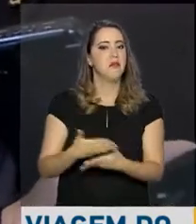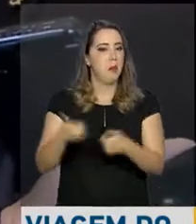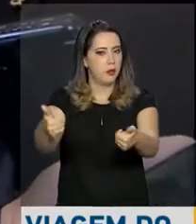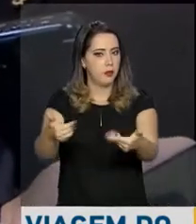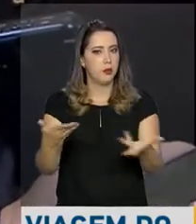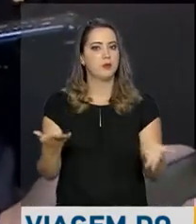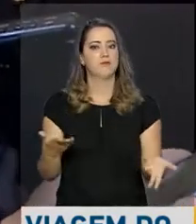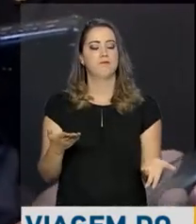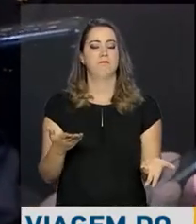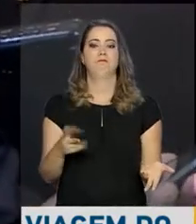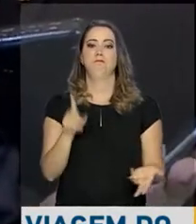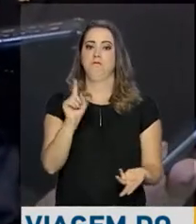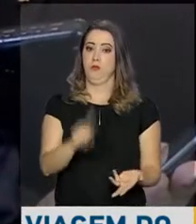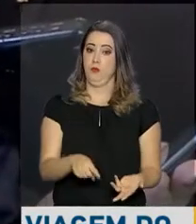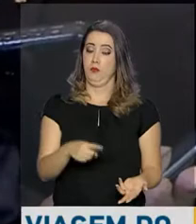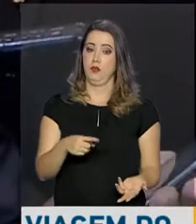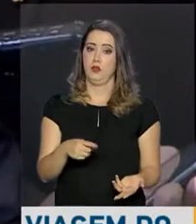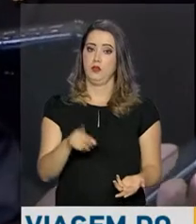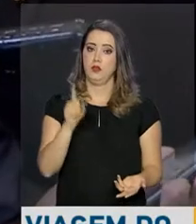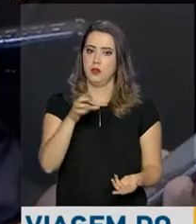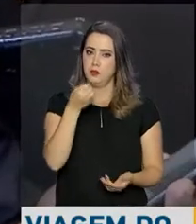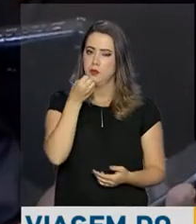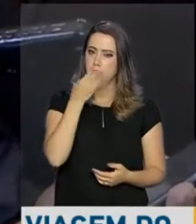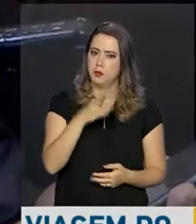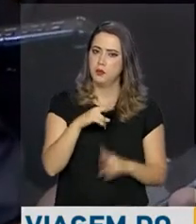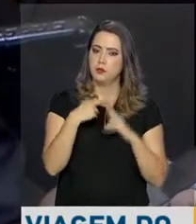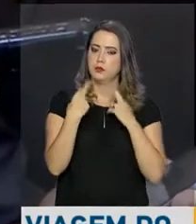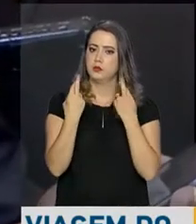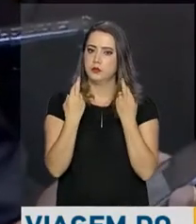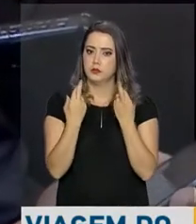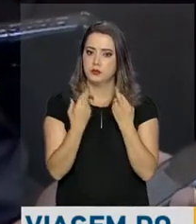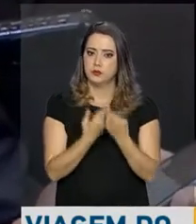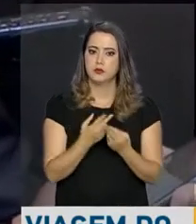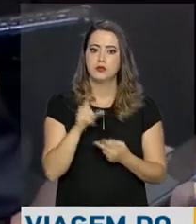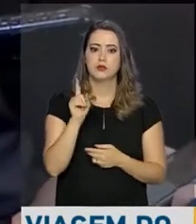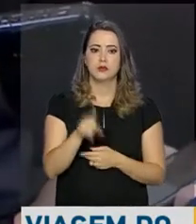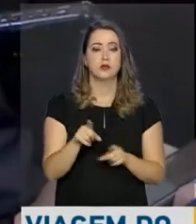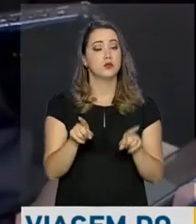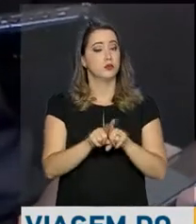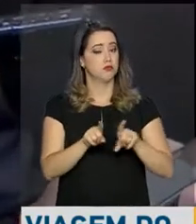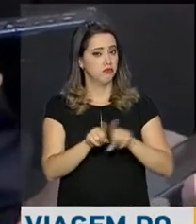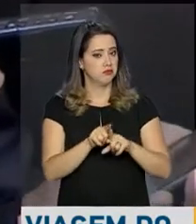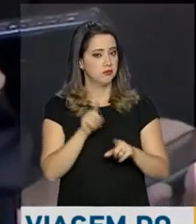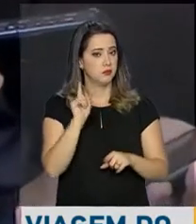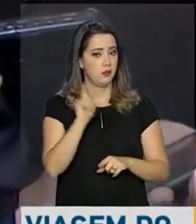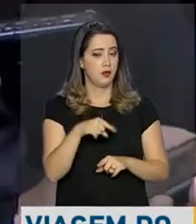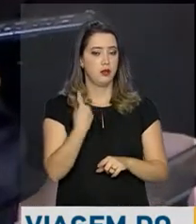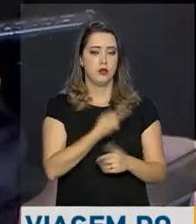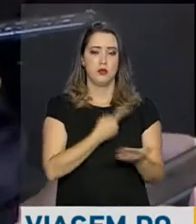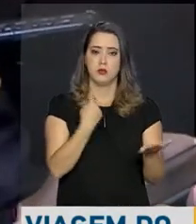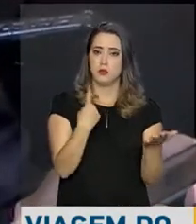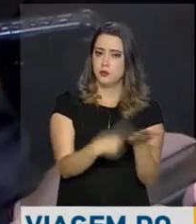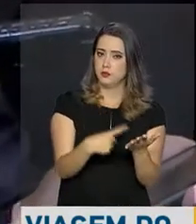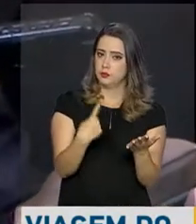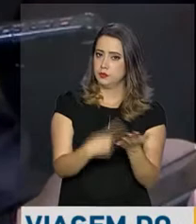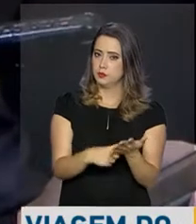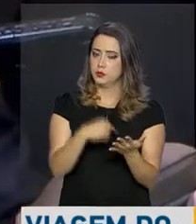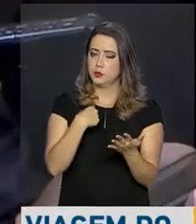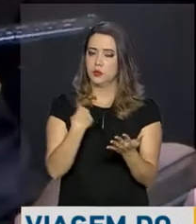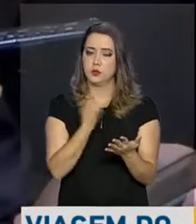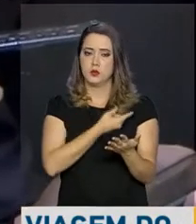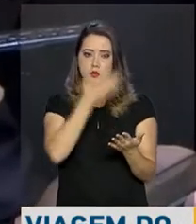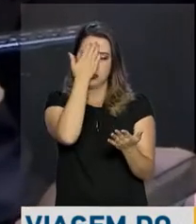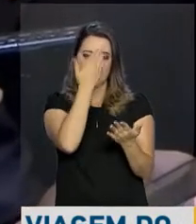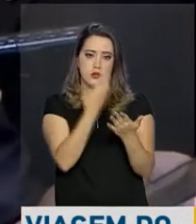que eu acho que foi muito produtiva esta reunião, além do que nós reafirmamos a nossa crença